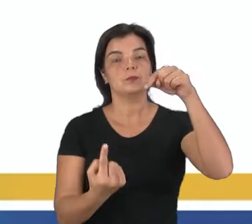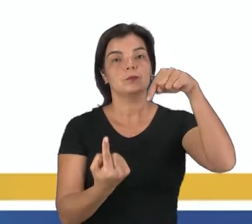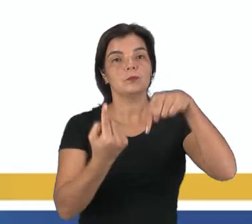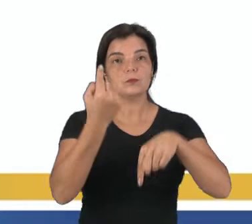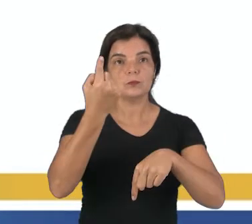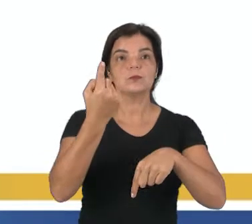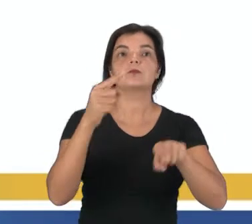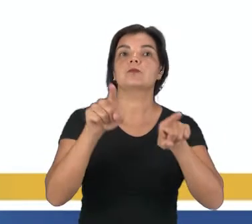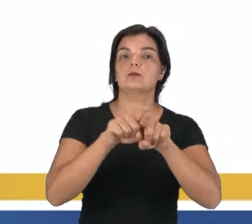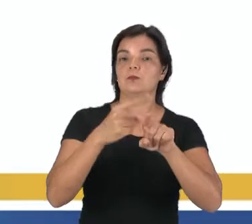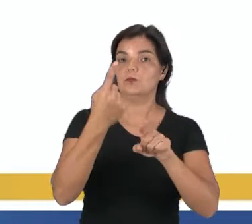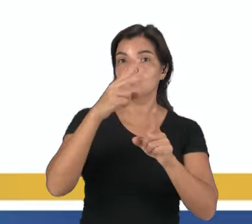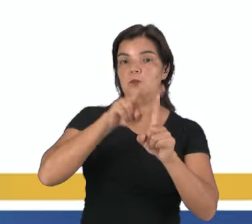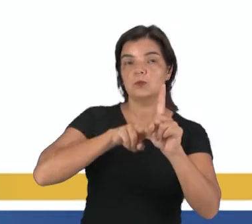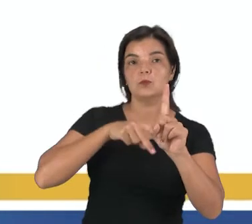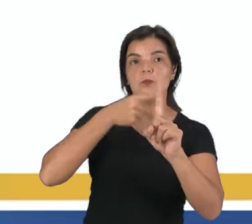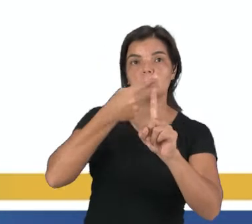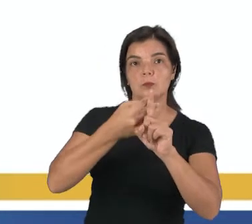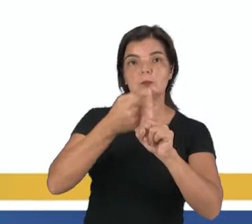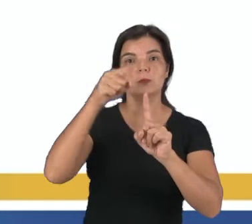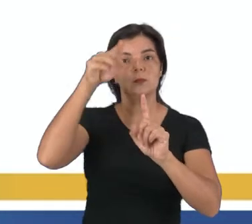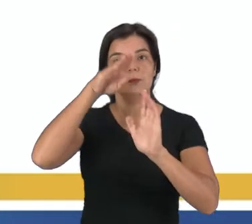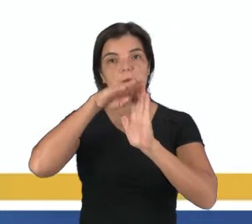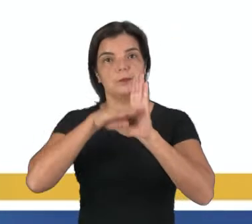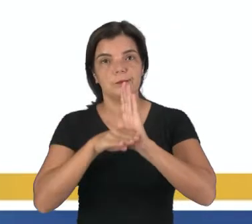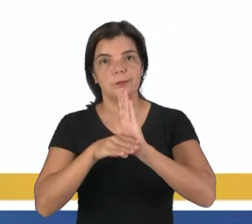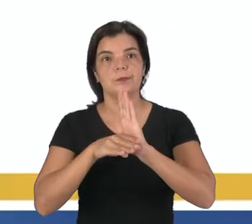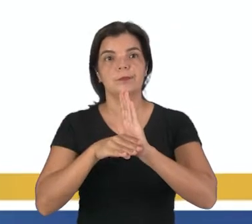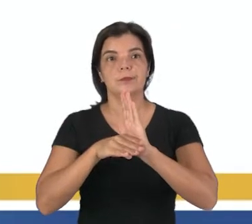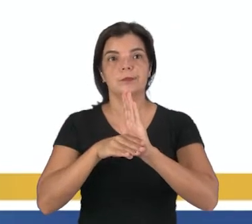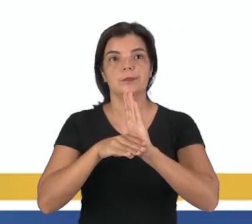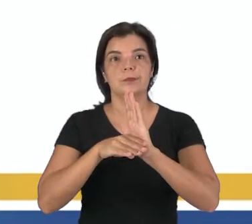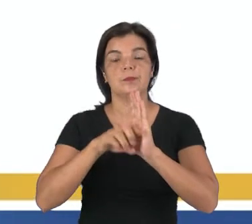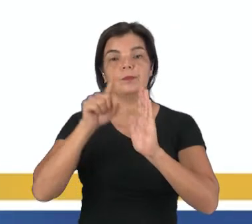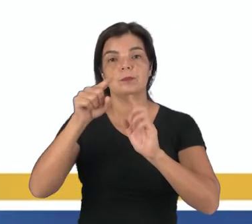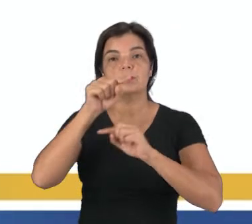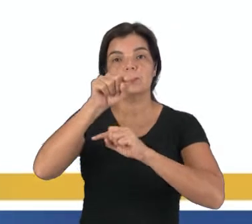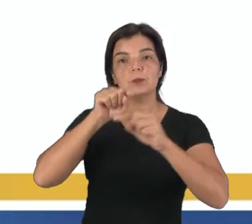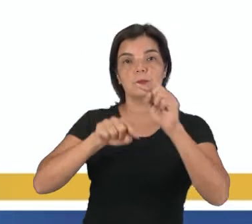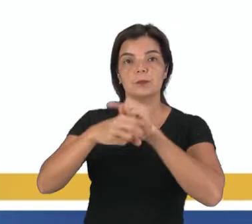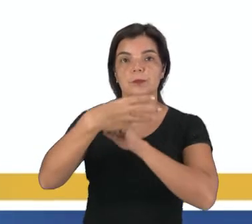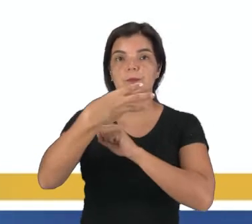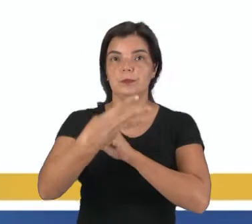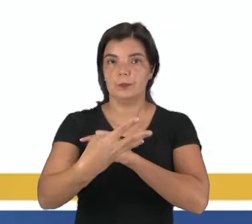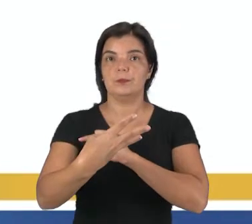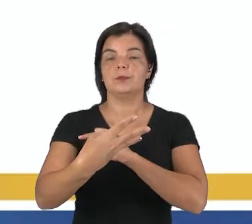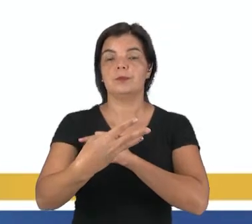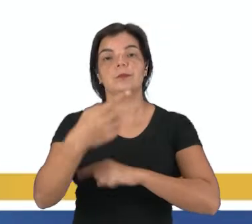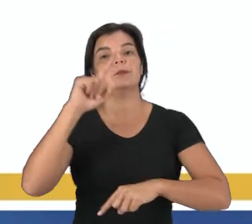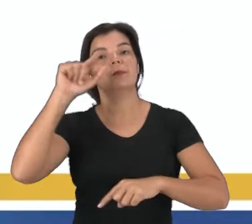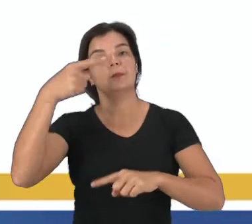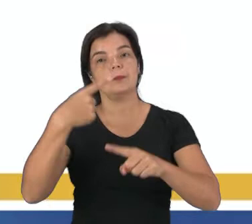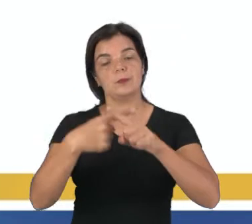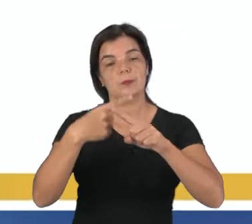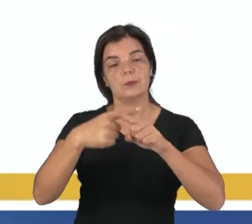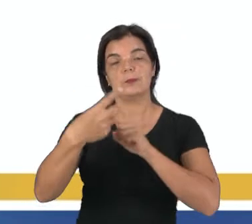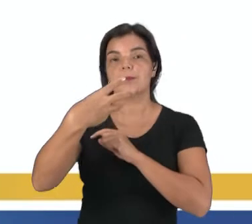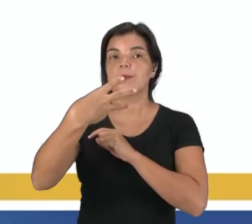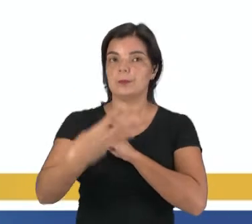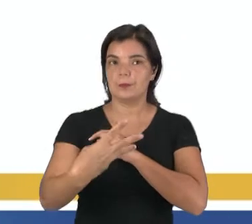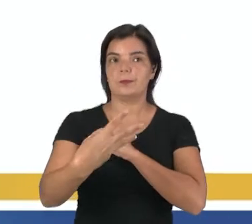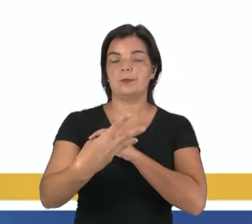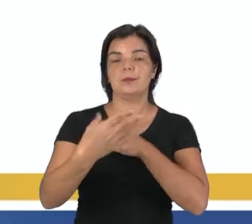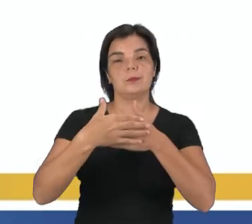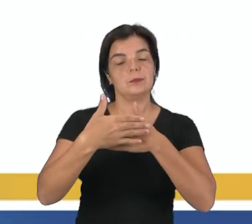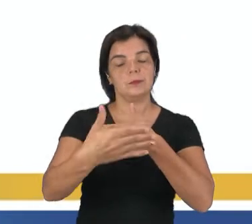inversamente proporcionais se, quando o valor de uma dobra, o valor da outra se reduz pela metade. Se o valor de uma é dividido por 3, o valor da